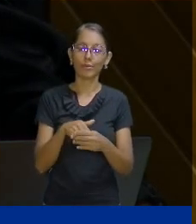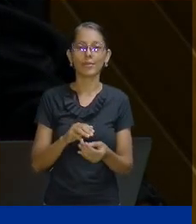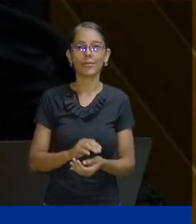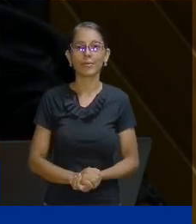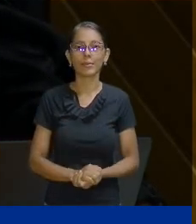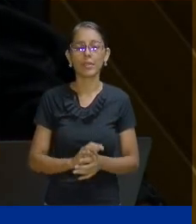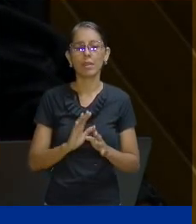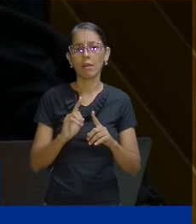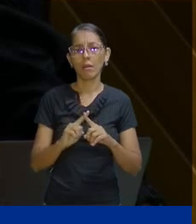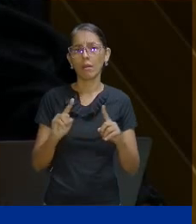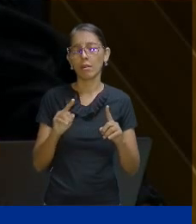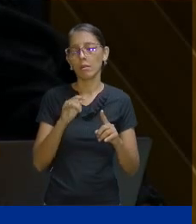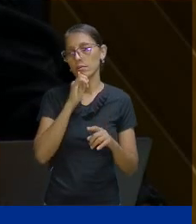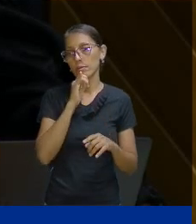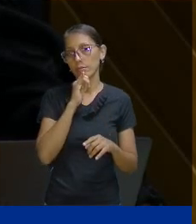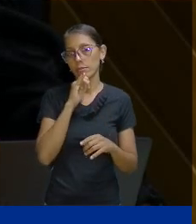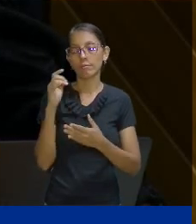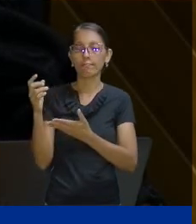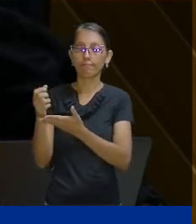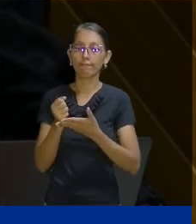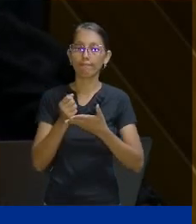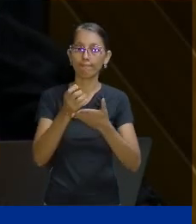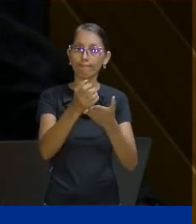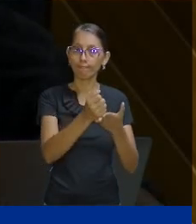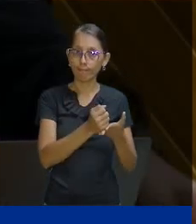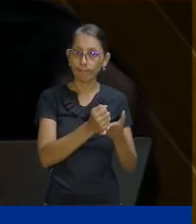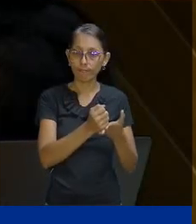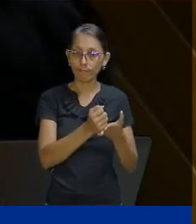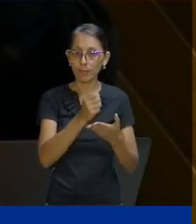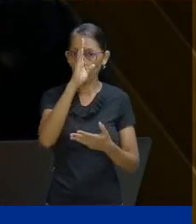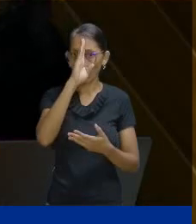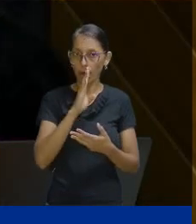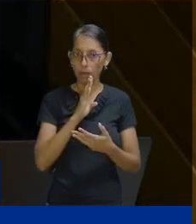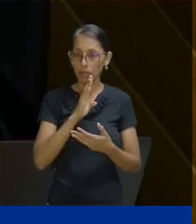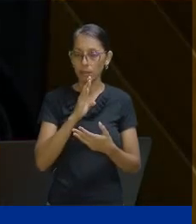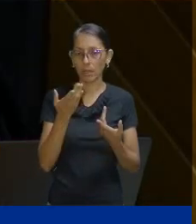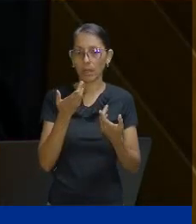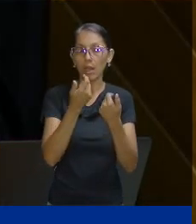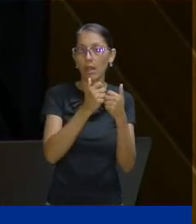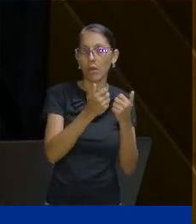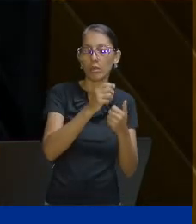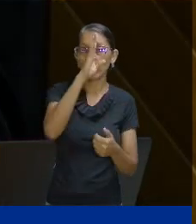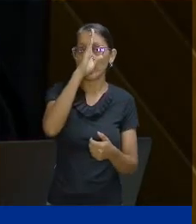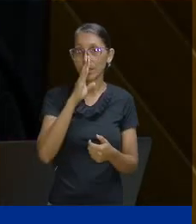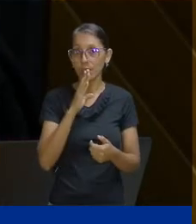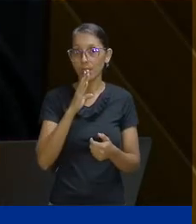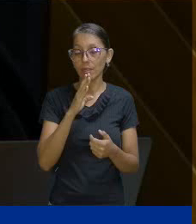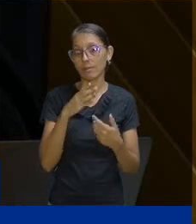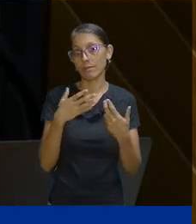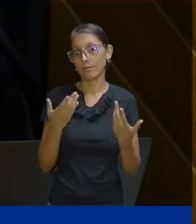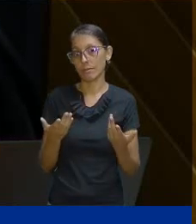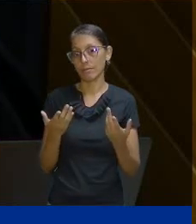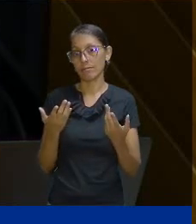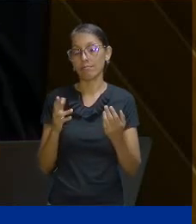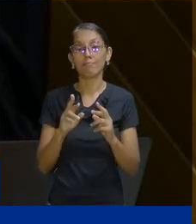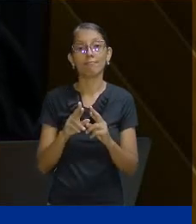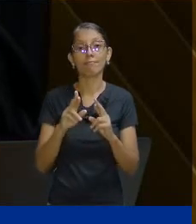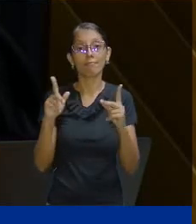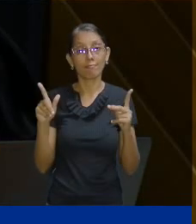ninguém vai gastar o carro. Claro que vai, porque andar de carro, andar de ônibus é diferente. E as pessoas